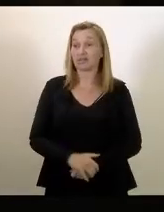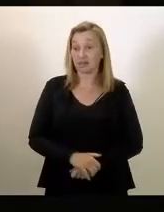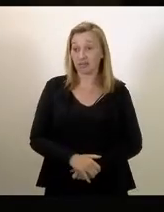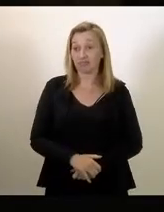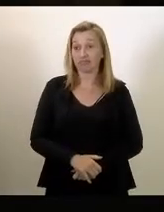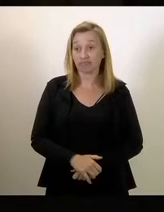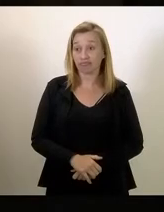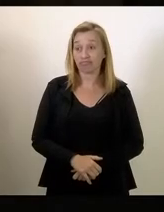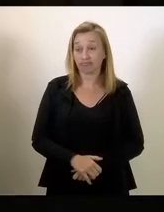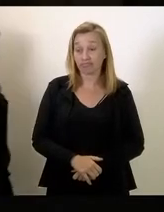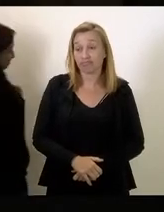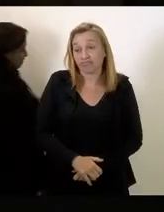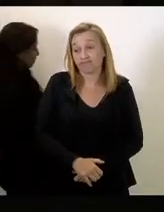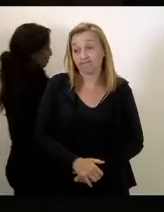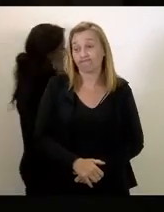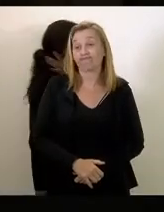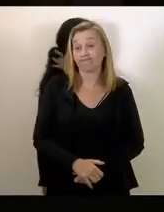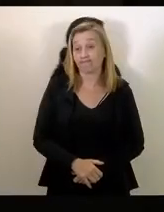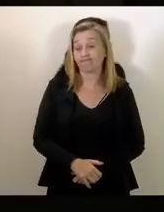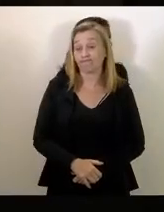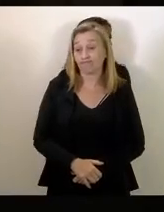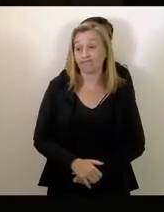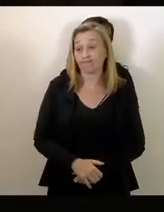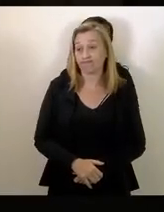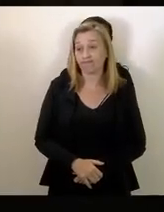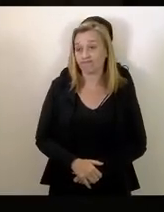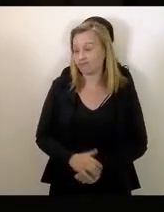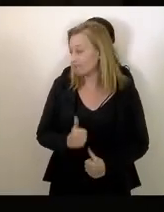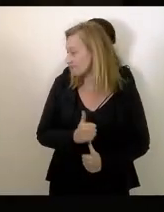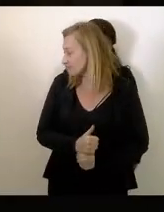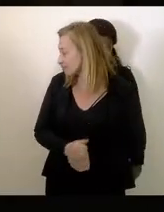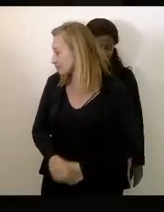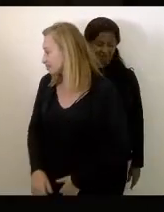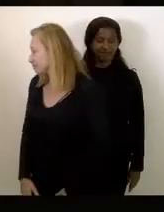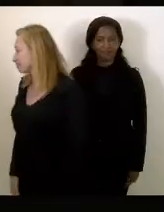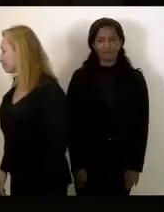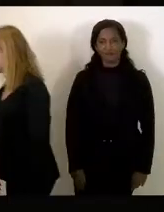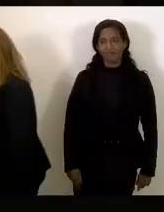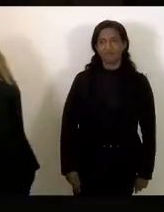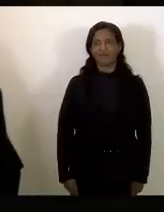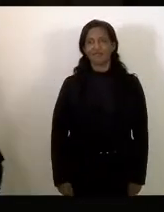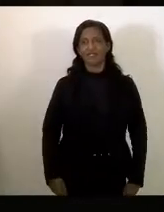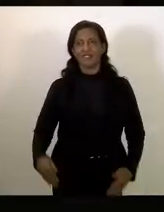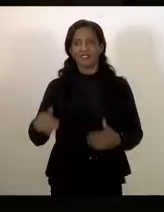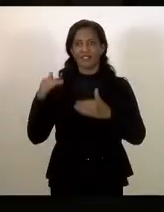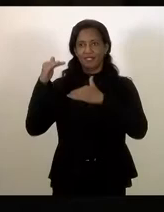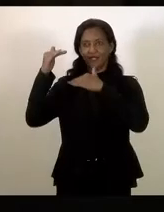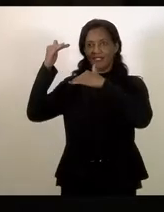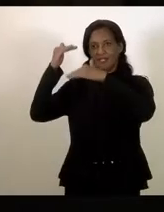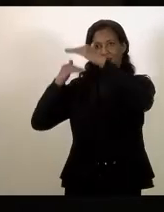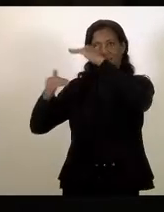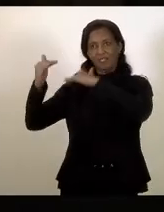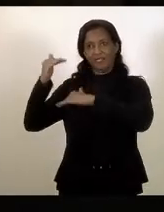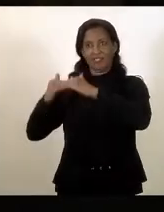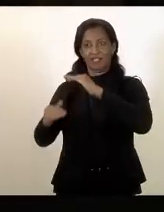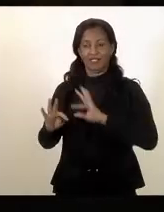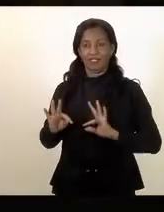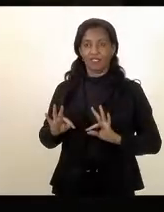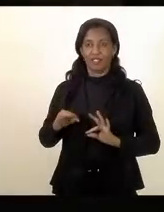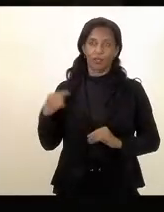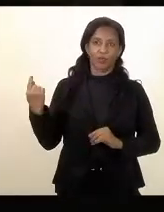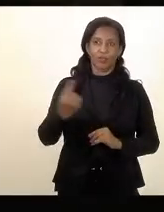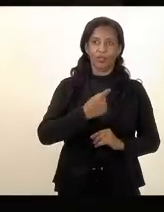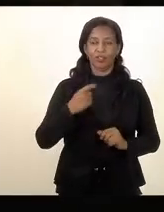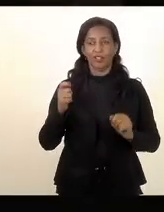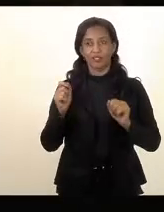ao o desfazimento e a desconstrução daquilo que para todos nós na política é